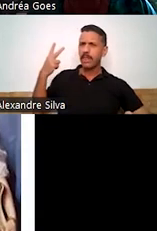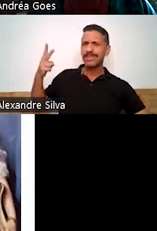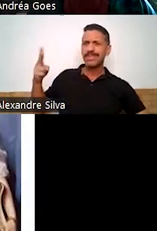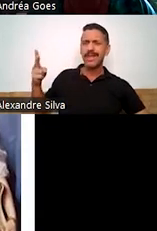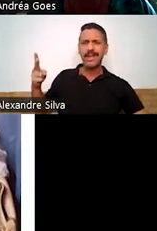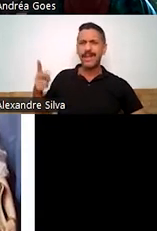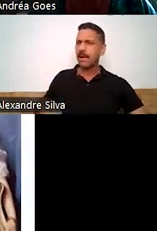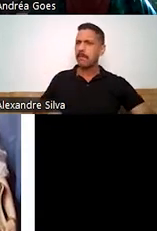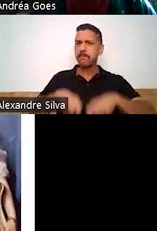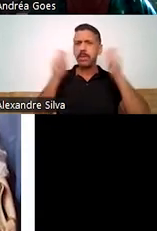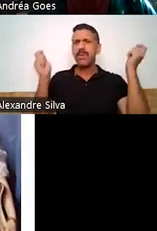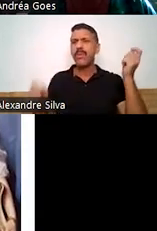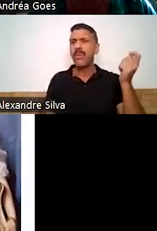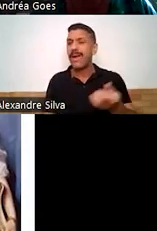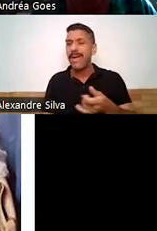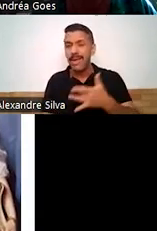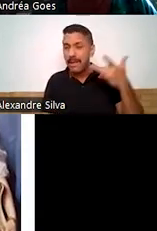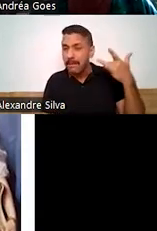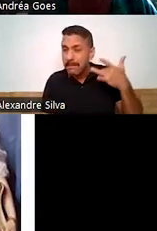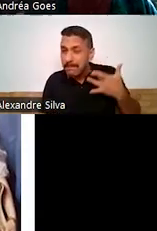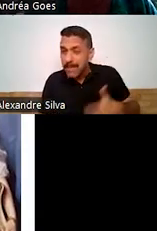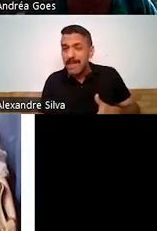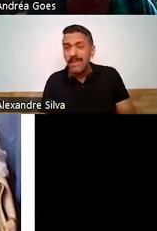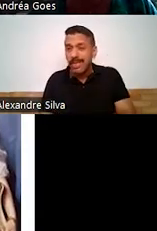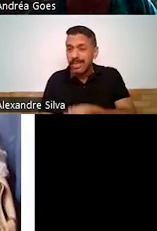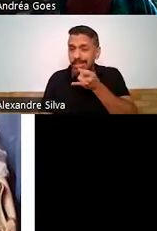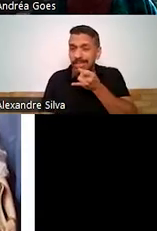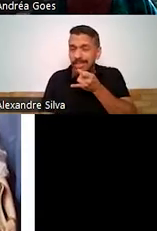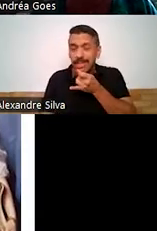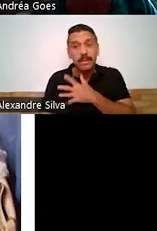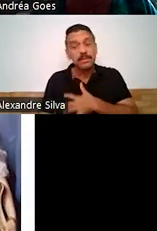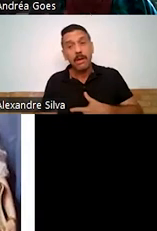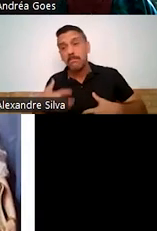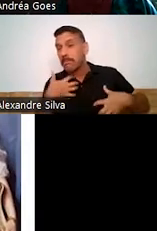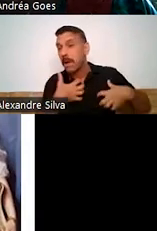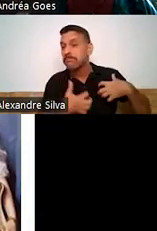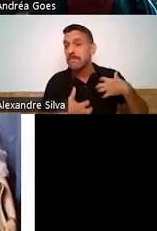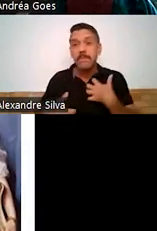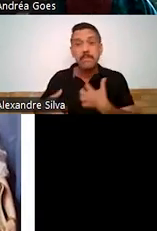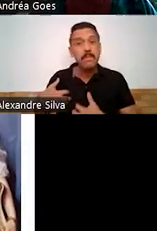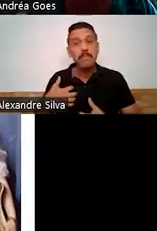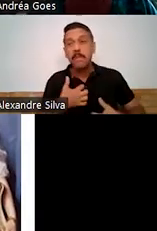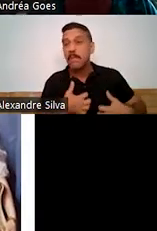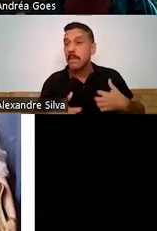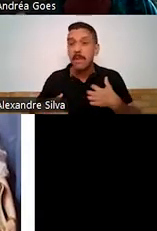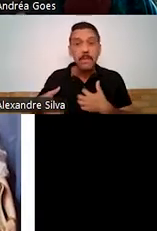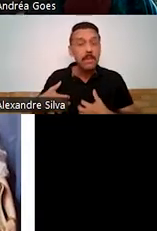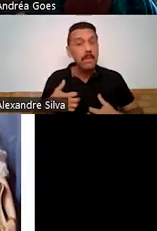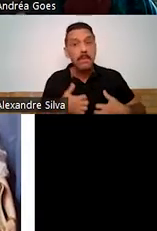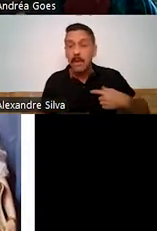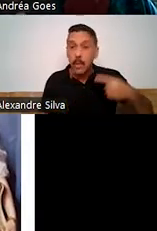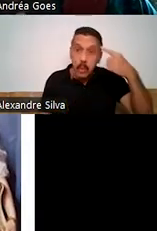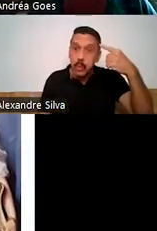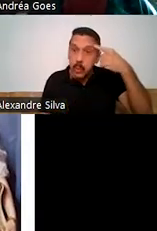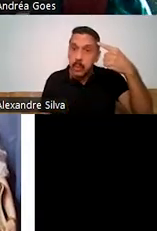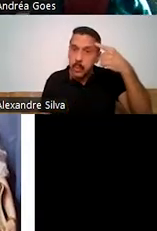né? Uma pena de ver a tristeza e como tudo, igual um castelo de areia que vai desabando com aquele ciúme doentio dele.